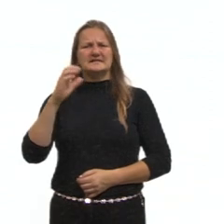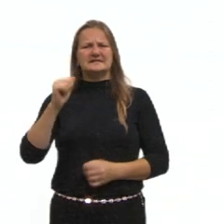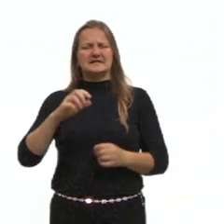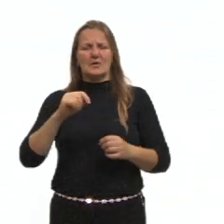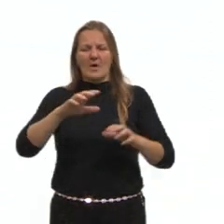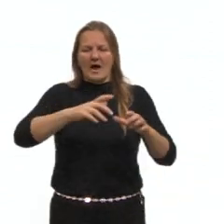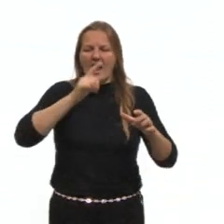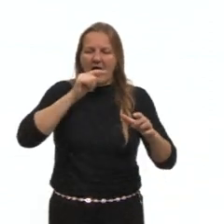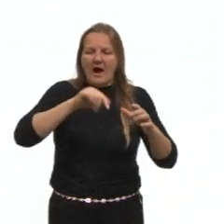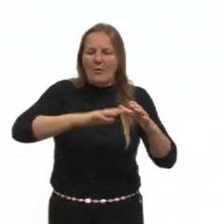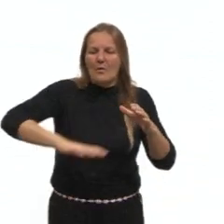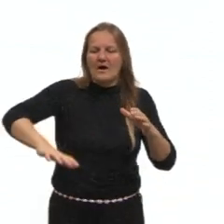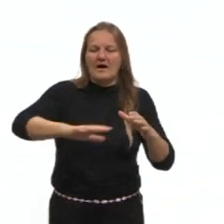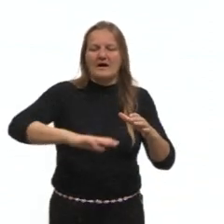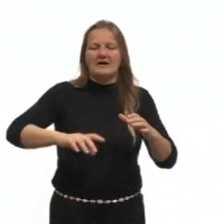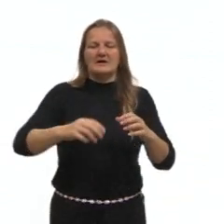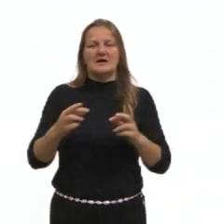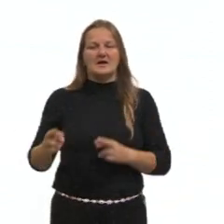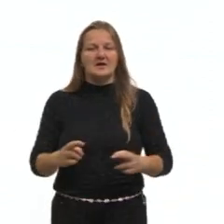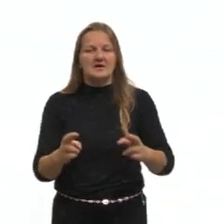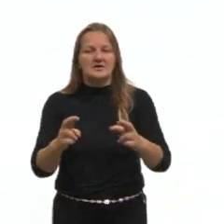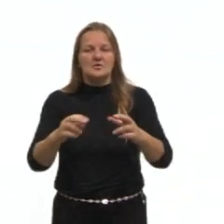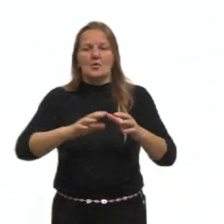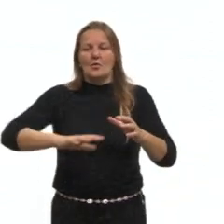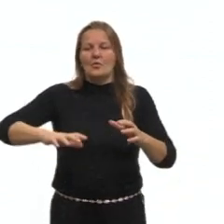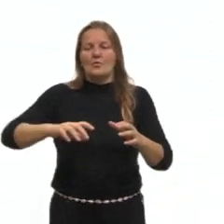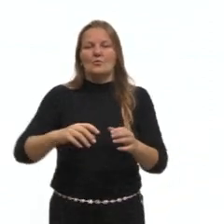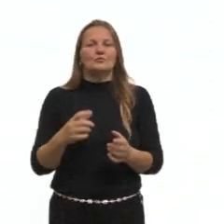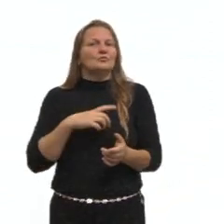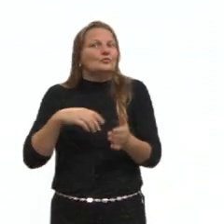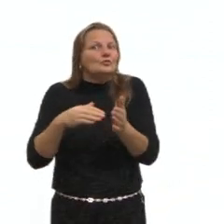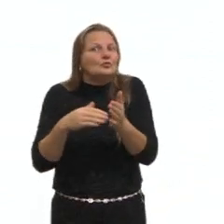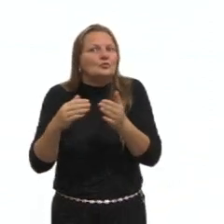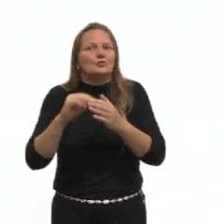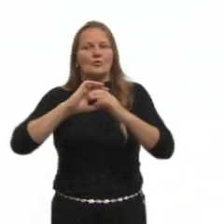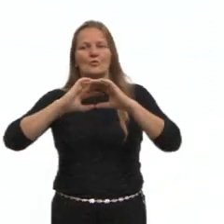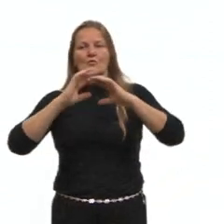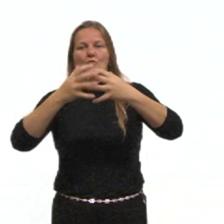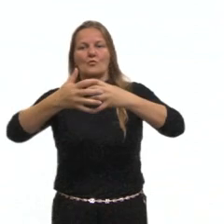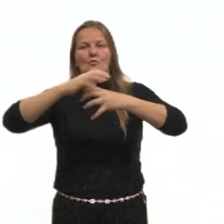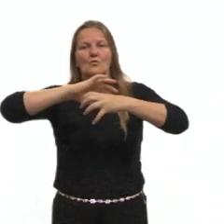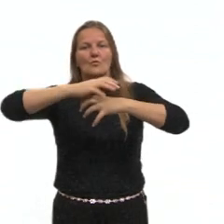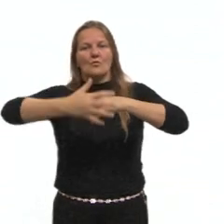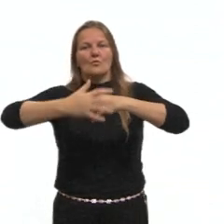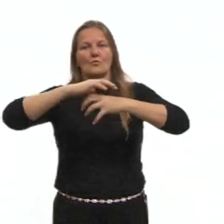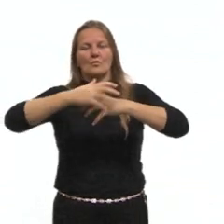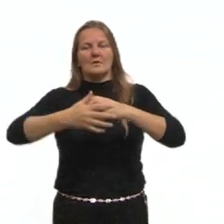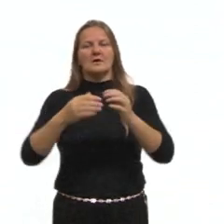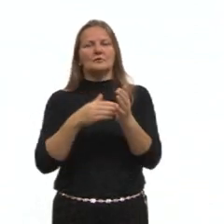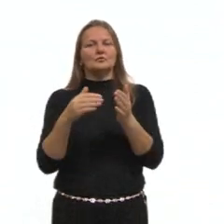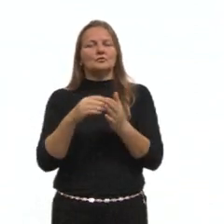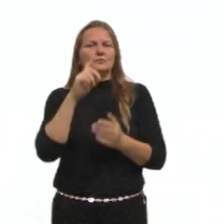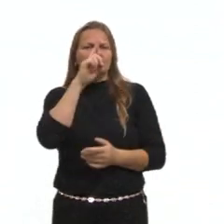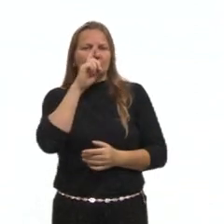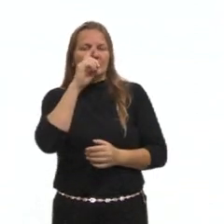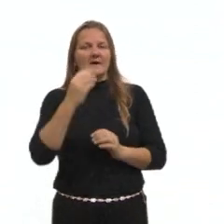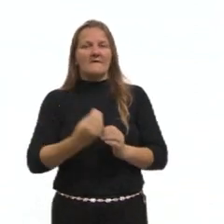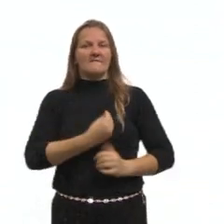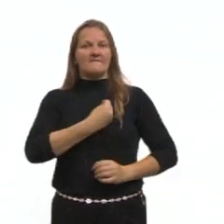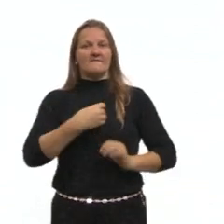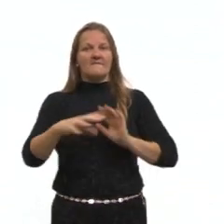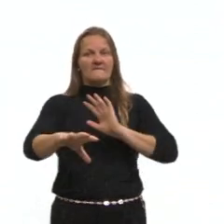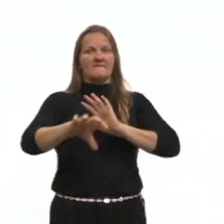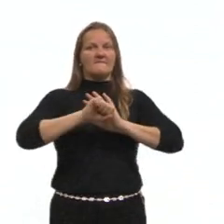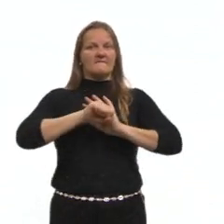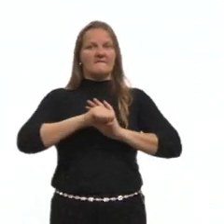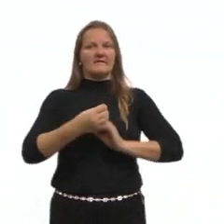aquática atmosférica e tudo isso traz muitos riscos que cada vez mais Acaba afetando os